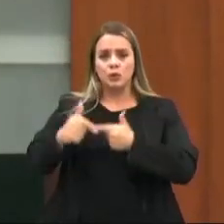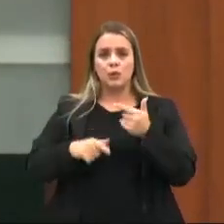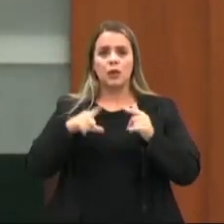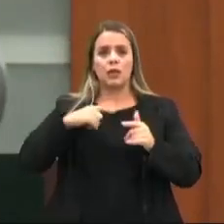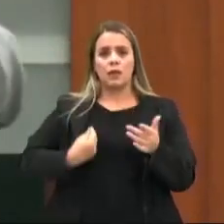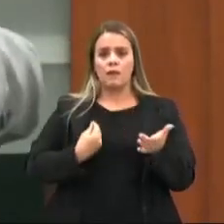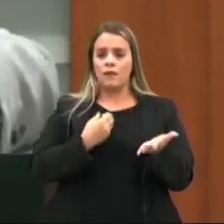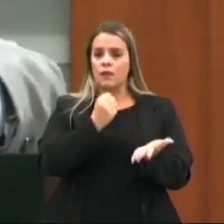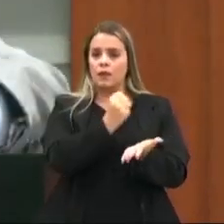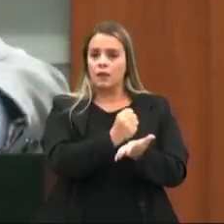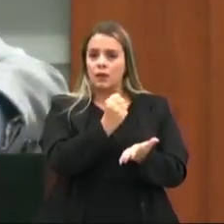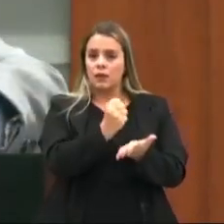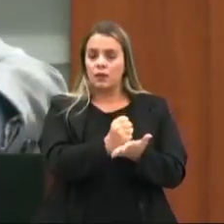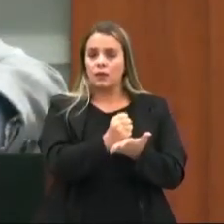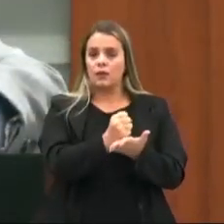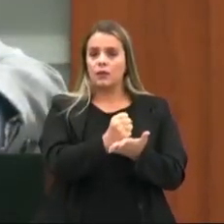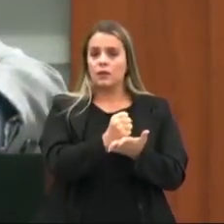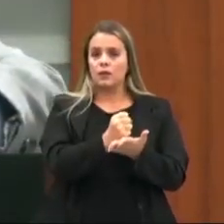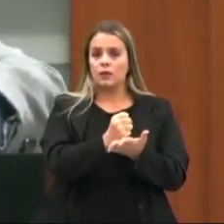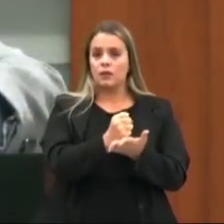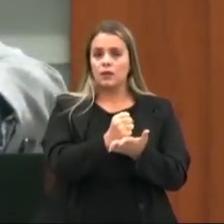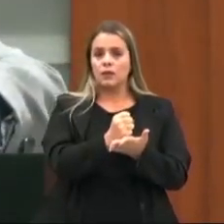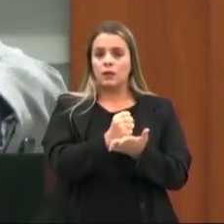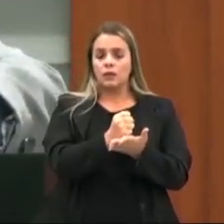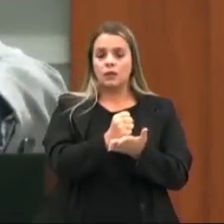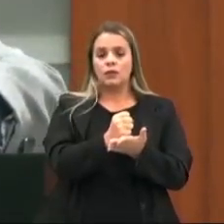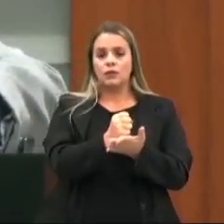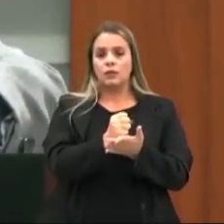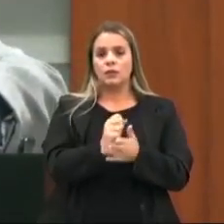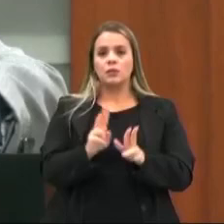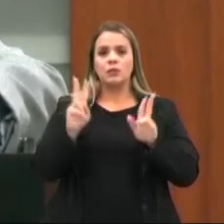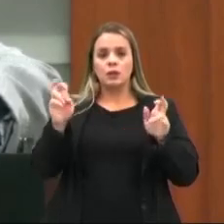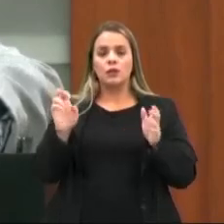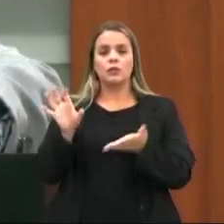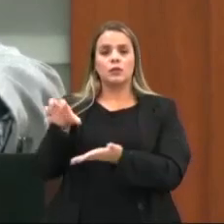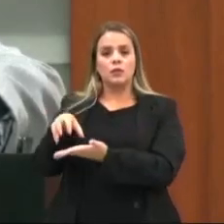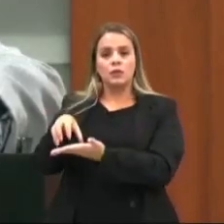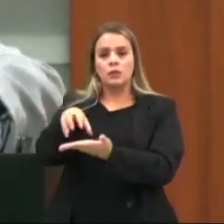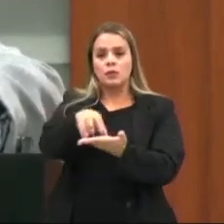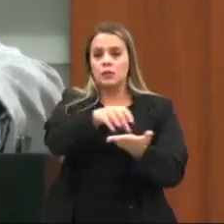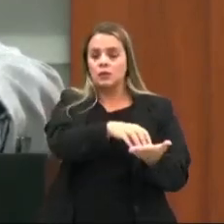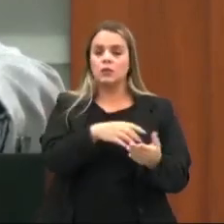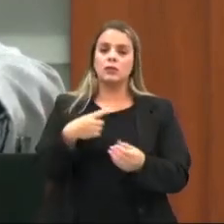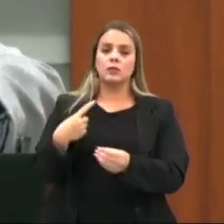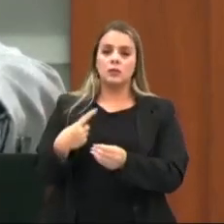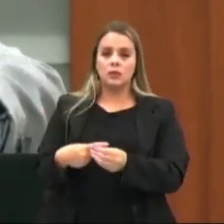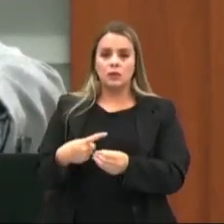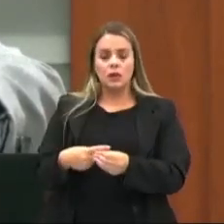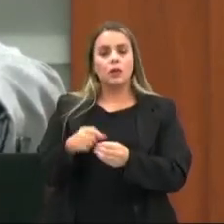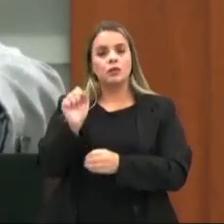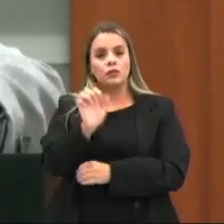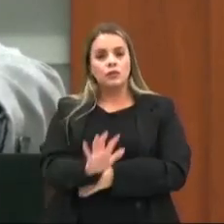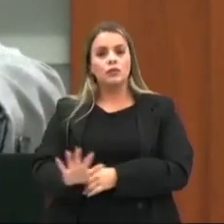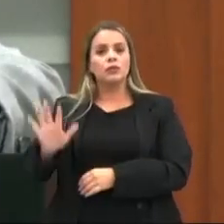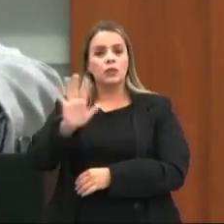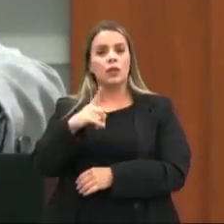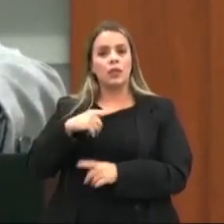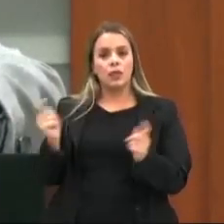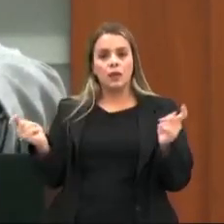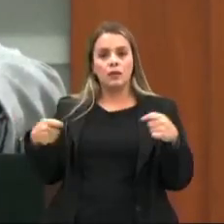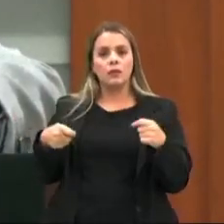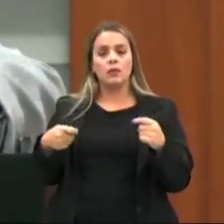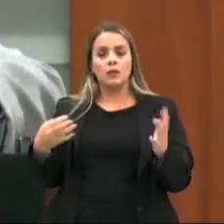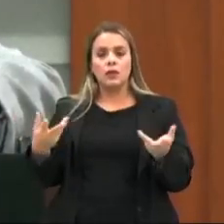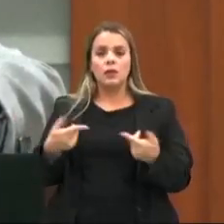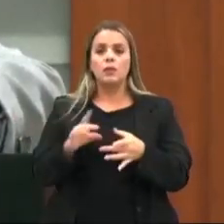contratualizados ou contratados sob gestão estadual por unidade, município e abrangência, com habilitação para os